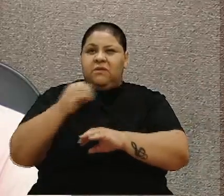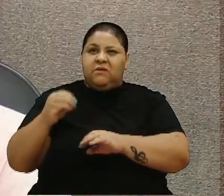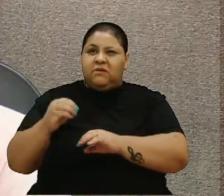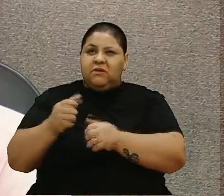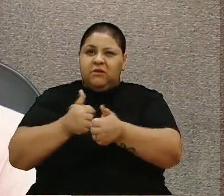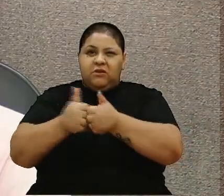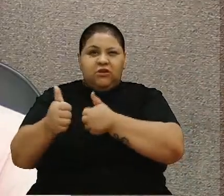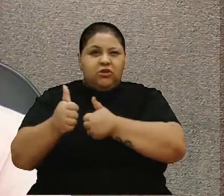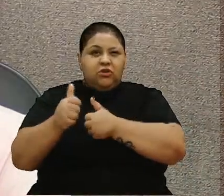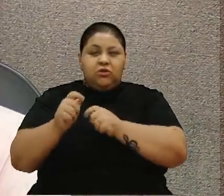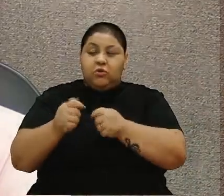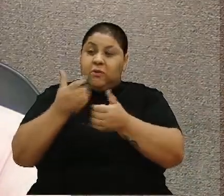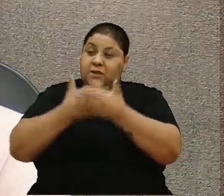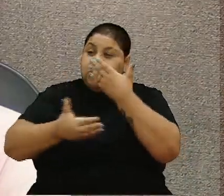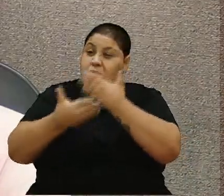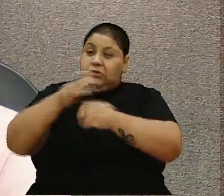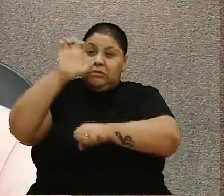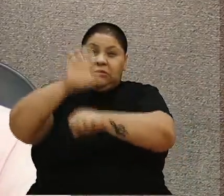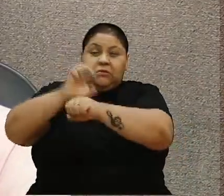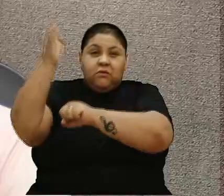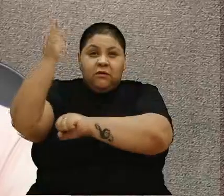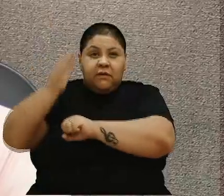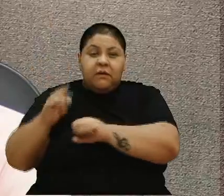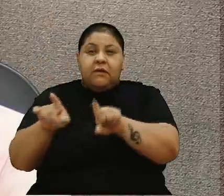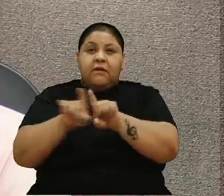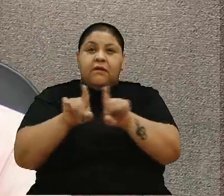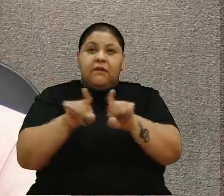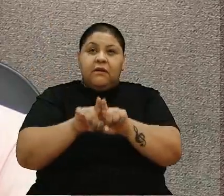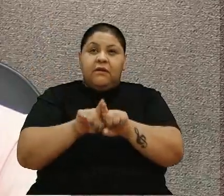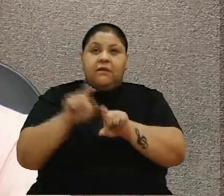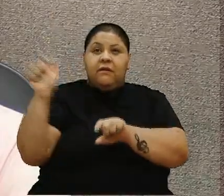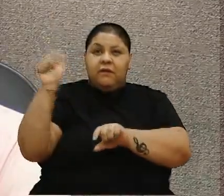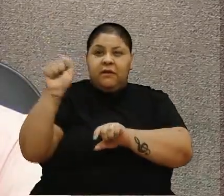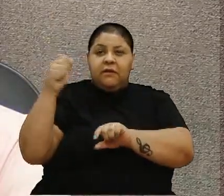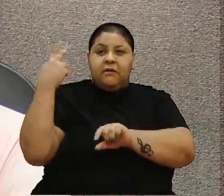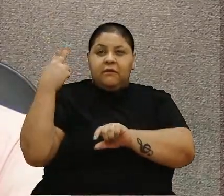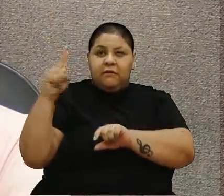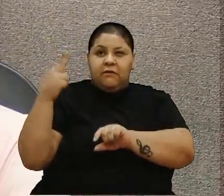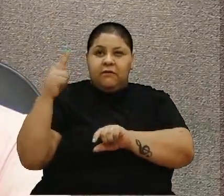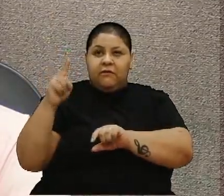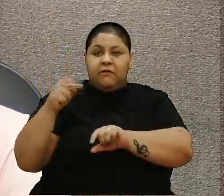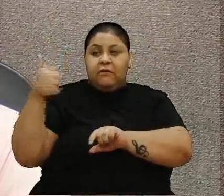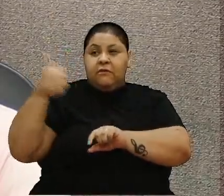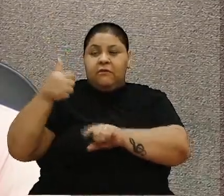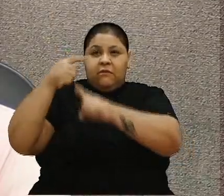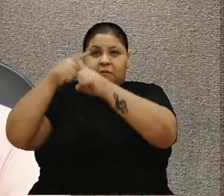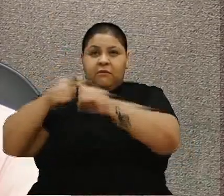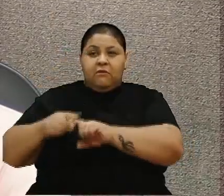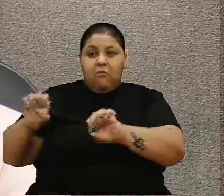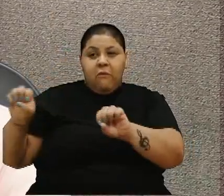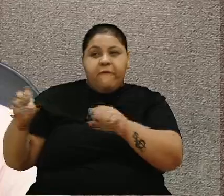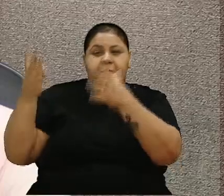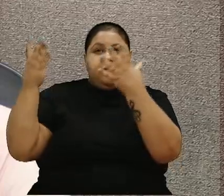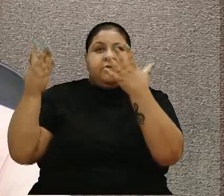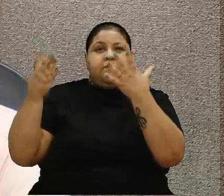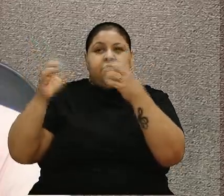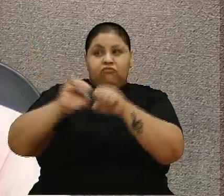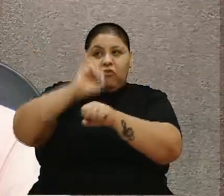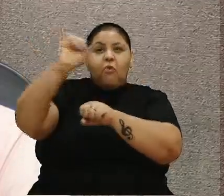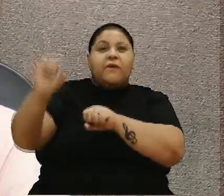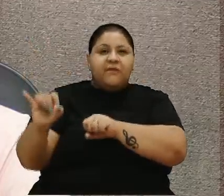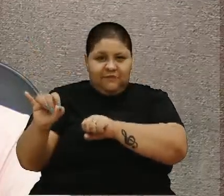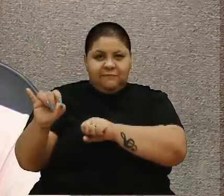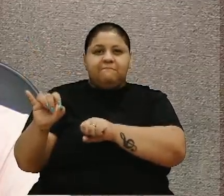os estados do país, e além de corredores da Argentina e do Uruguai, tornando pela primeira vez um evento também